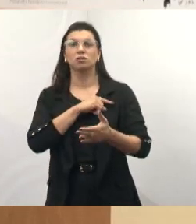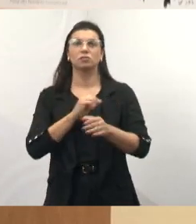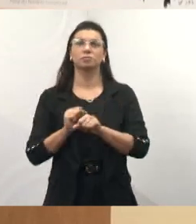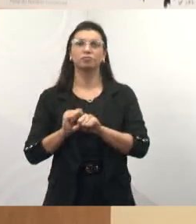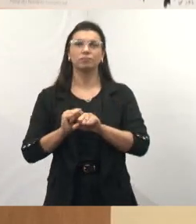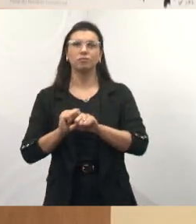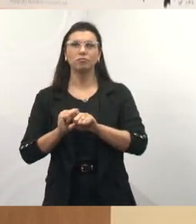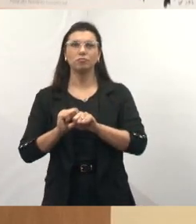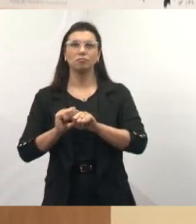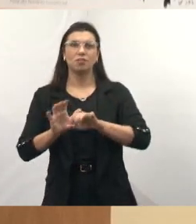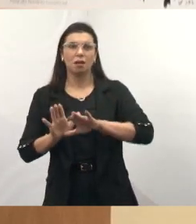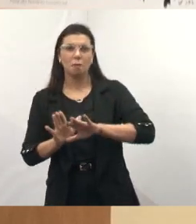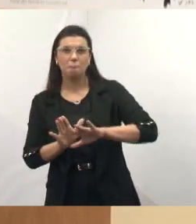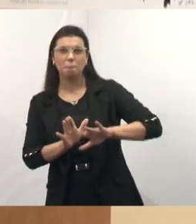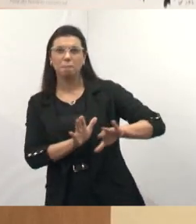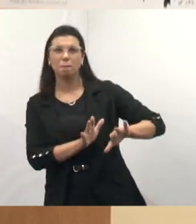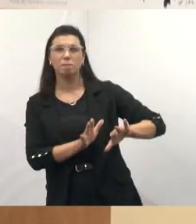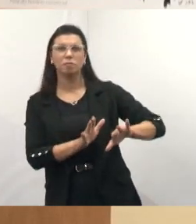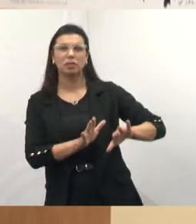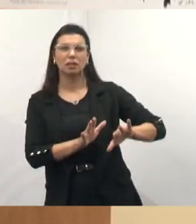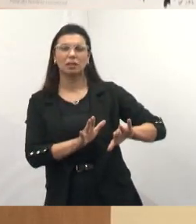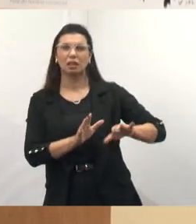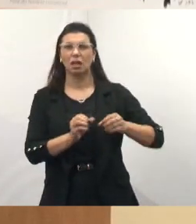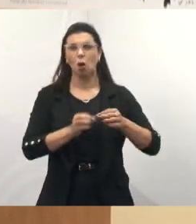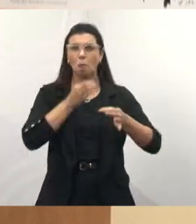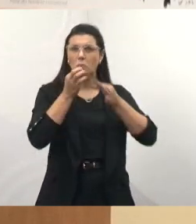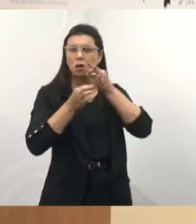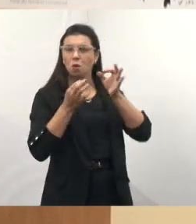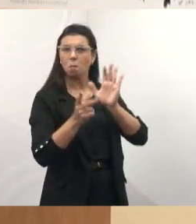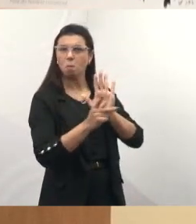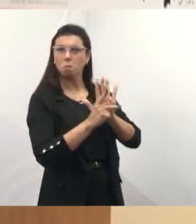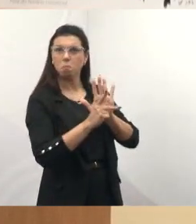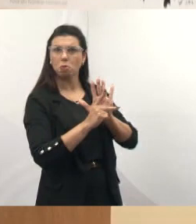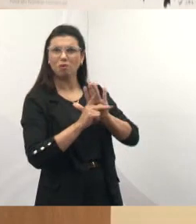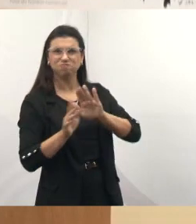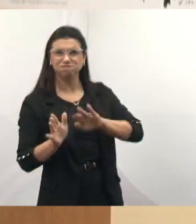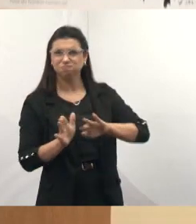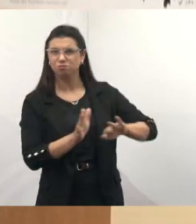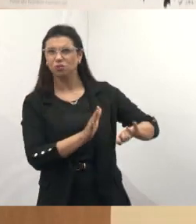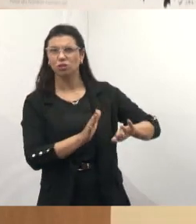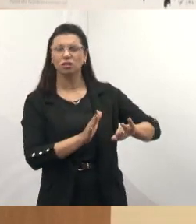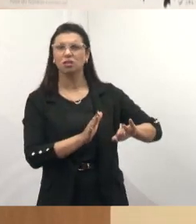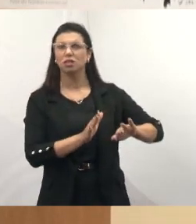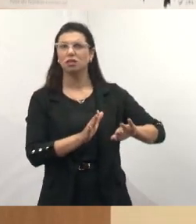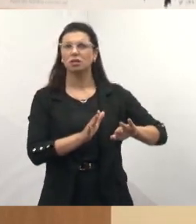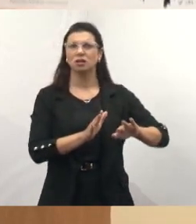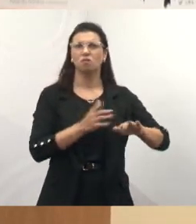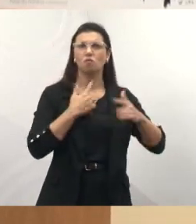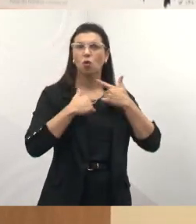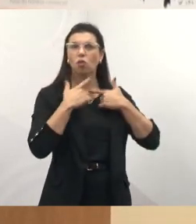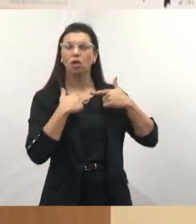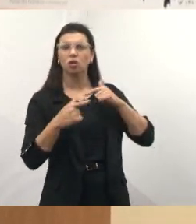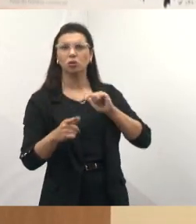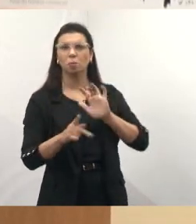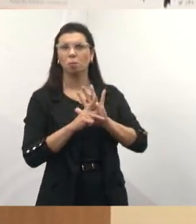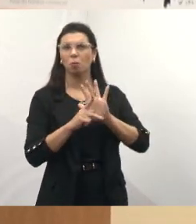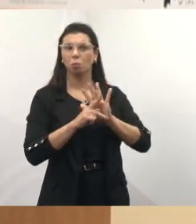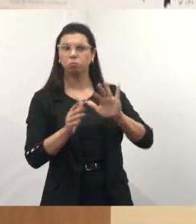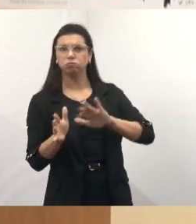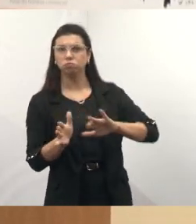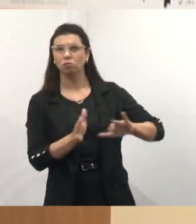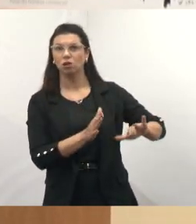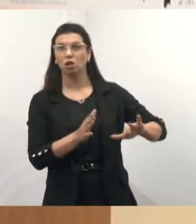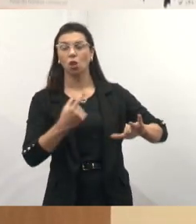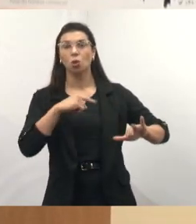as nossas inclinações, as nossas opiniões, os nossos pontos de vista, as nossas posições políticas, para a